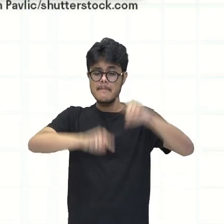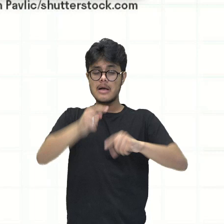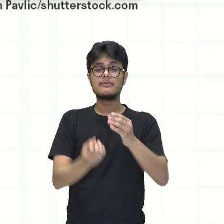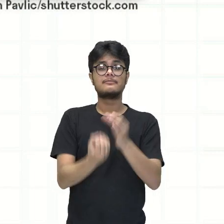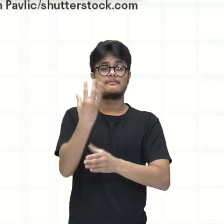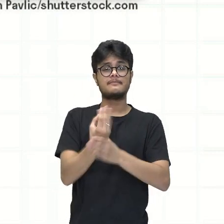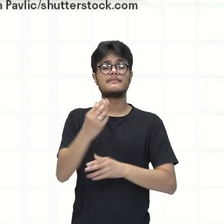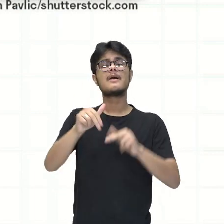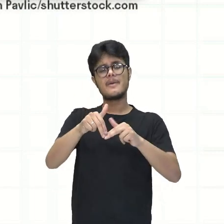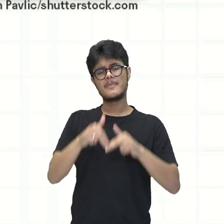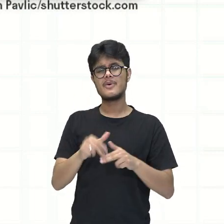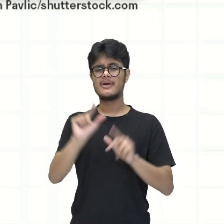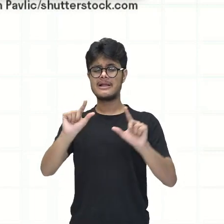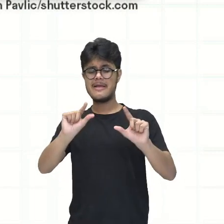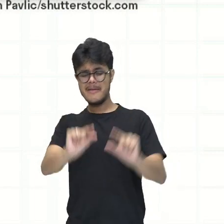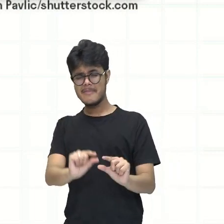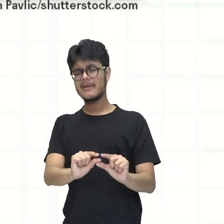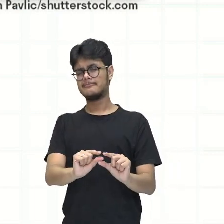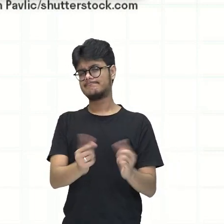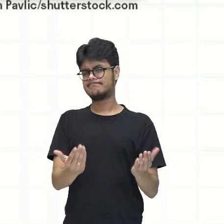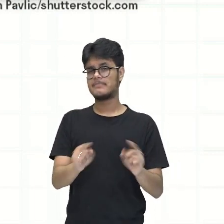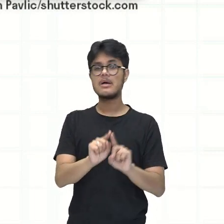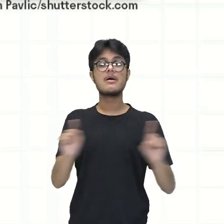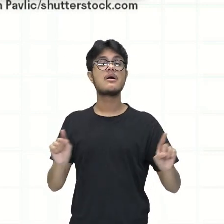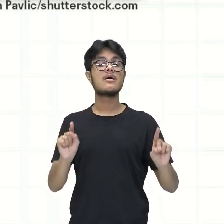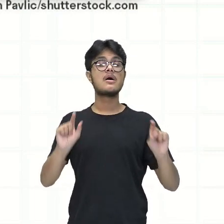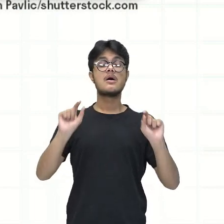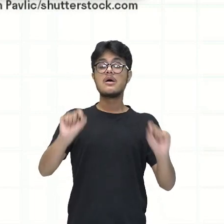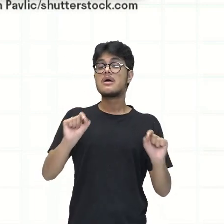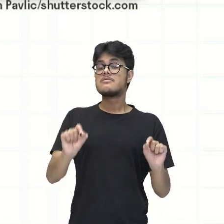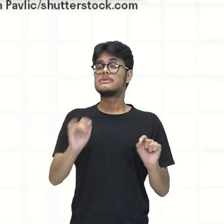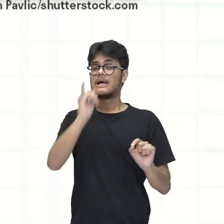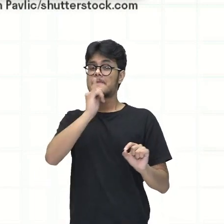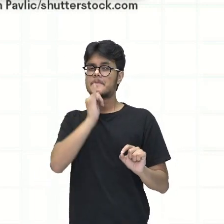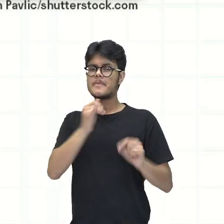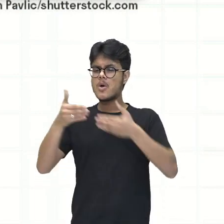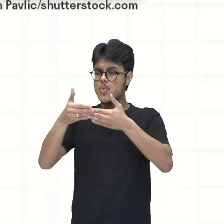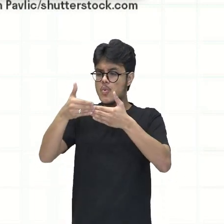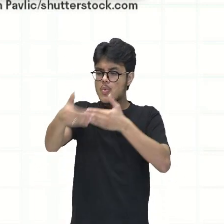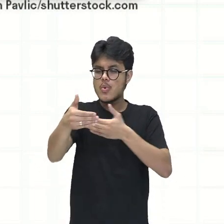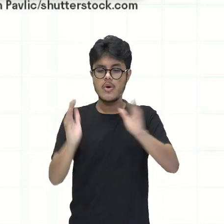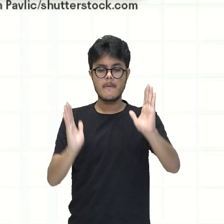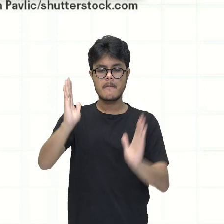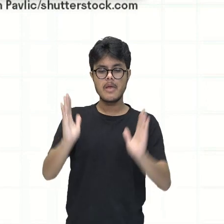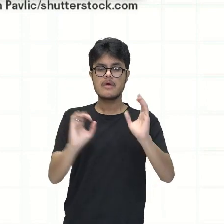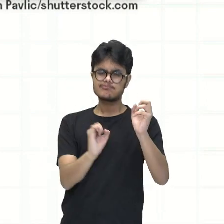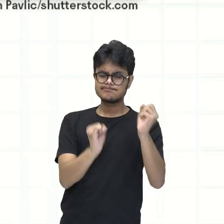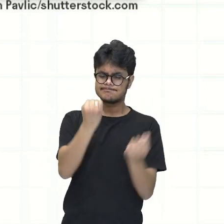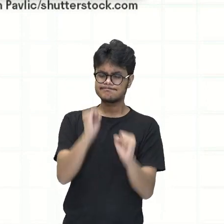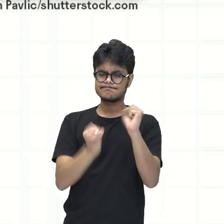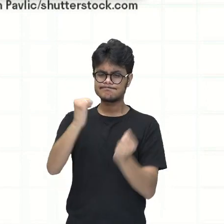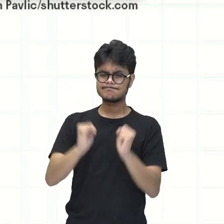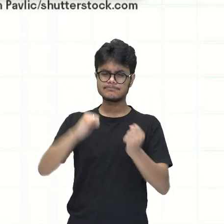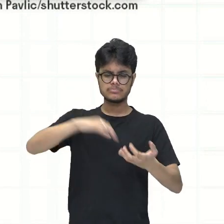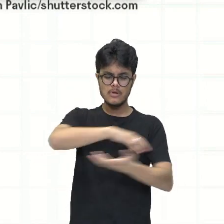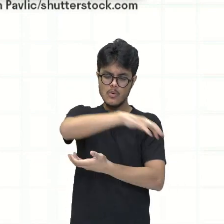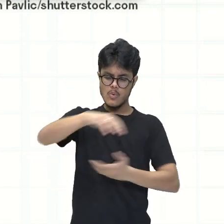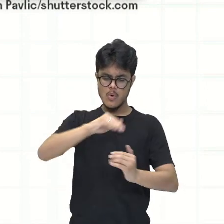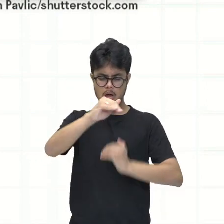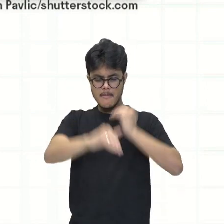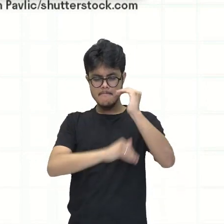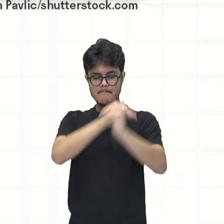esse termo de pequena escala. E o processo de industrialização ajudou com que